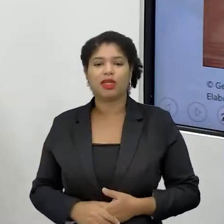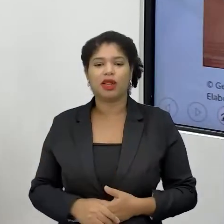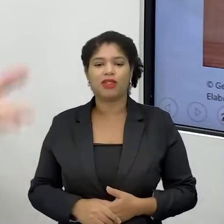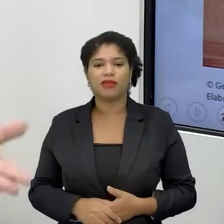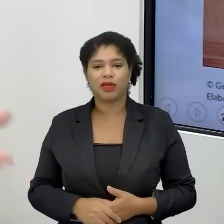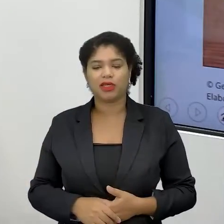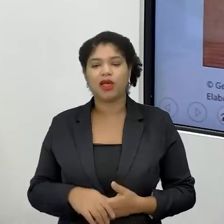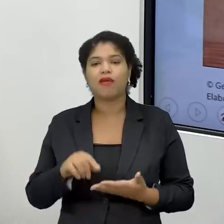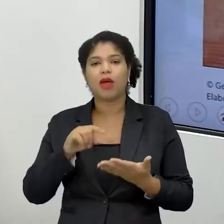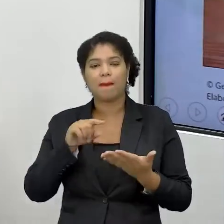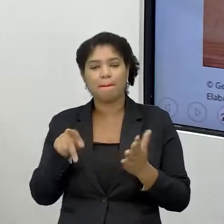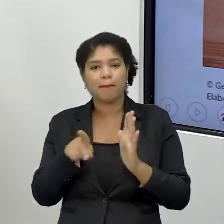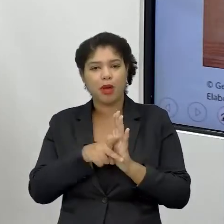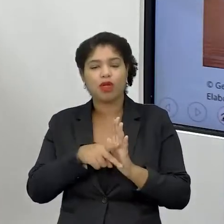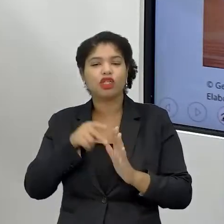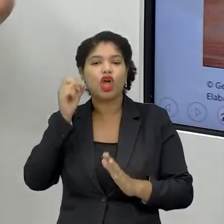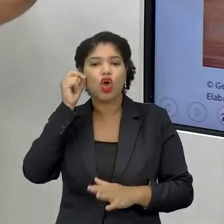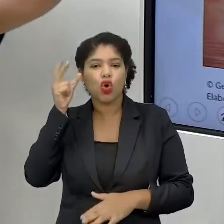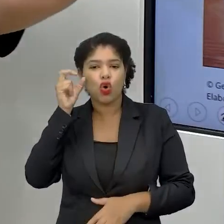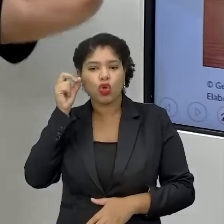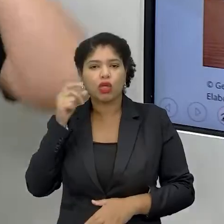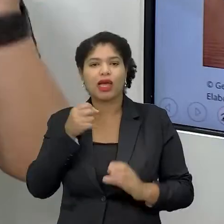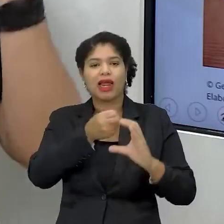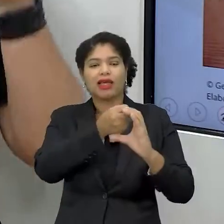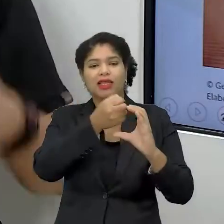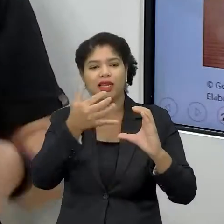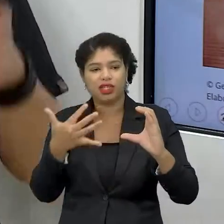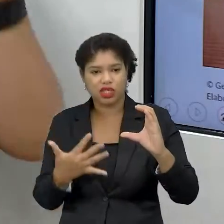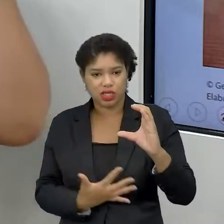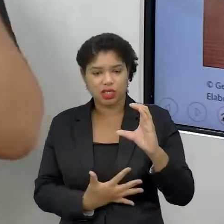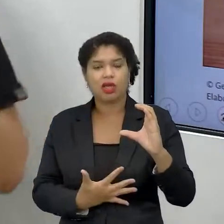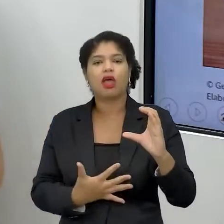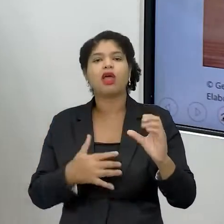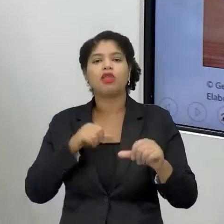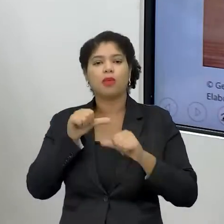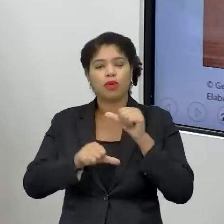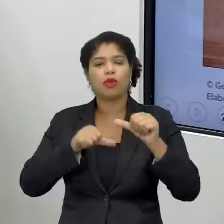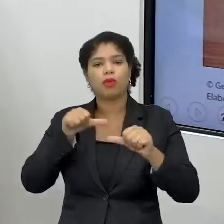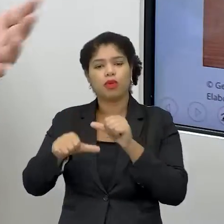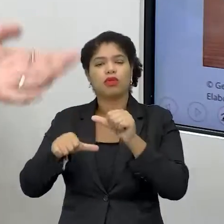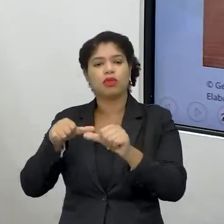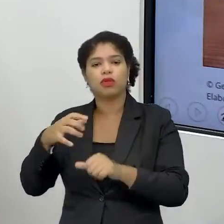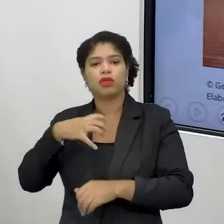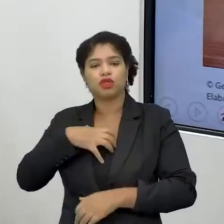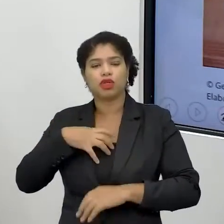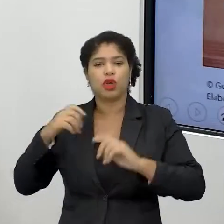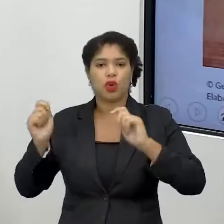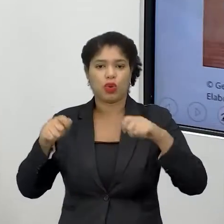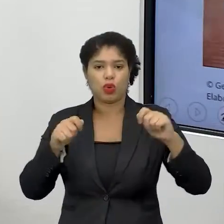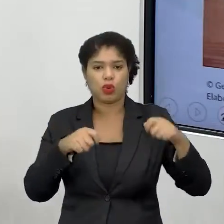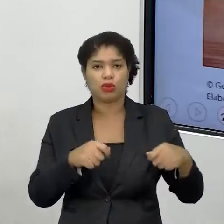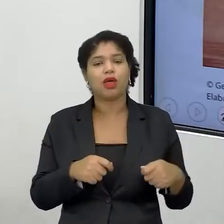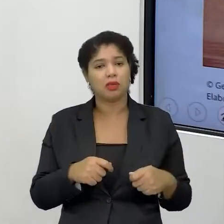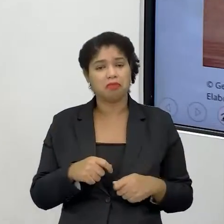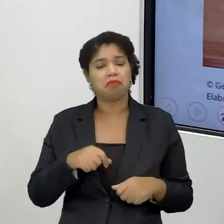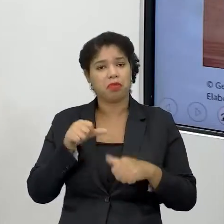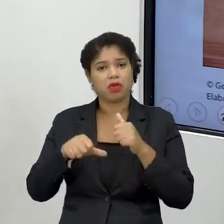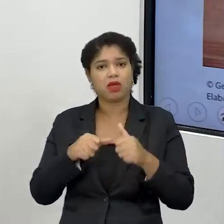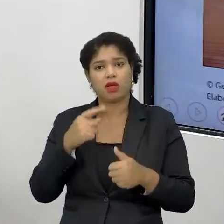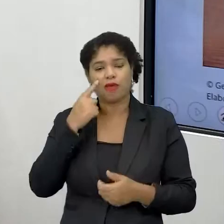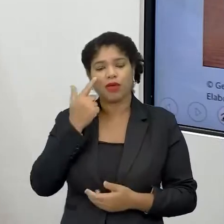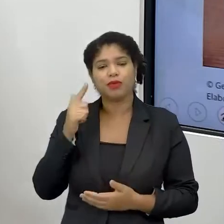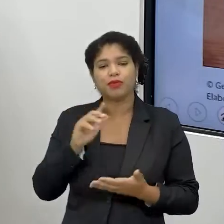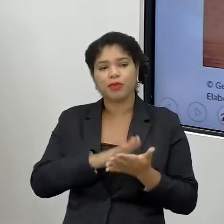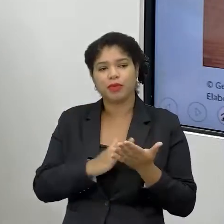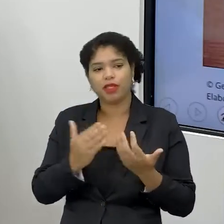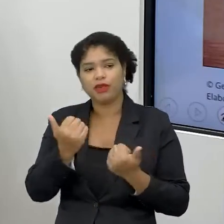exemplo, na própria literatura, certo, a literatura ela vai mudar de formato ao longo de todo esse tempo. Então,